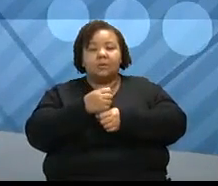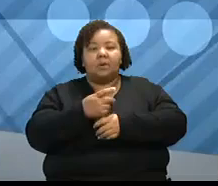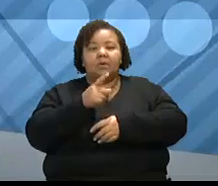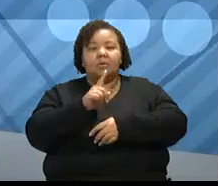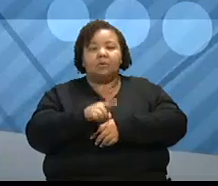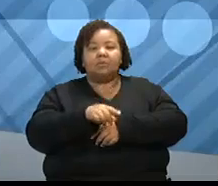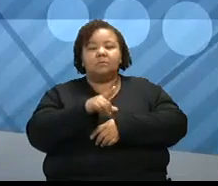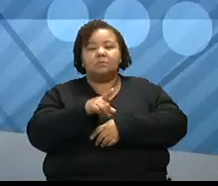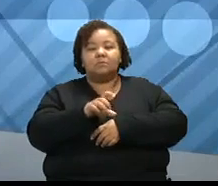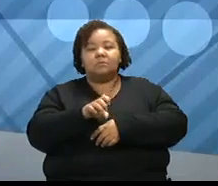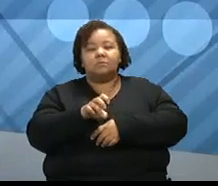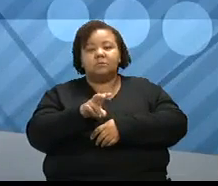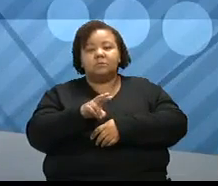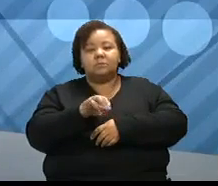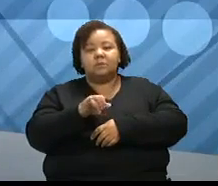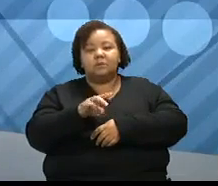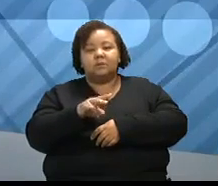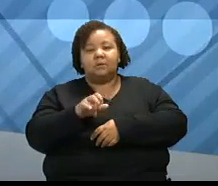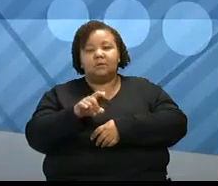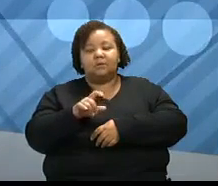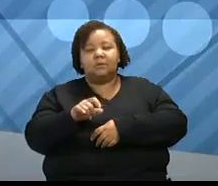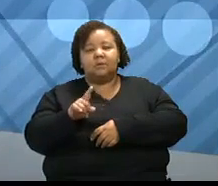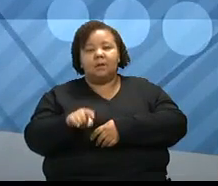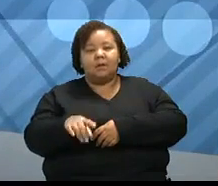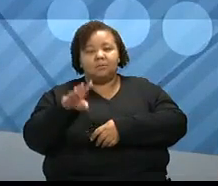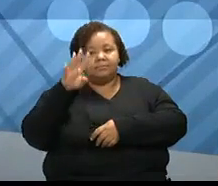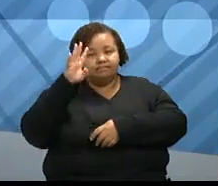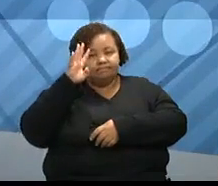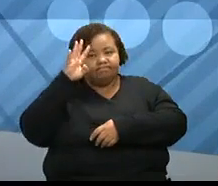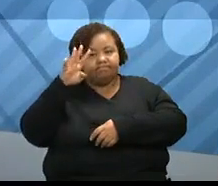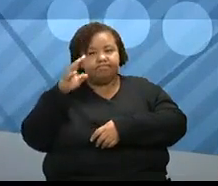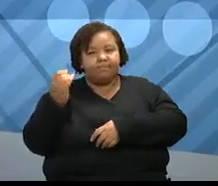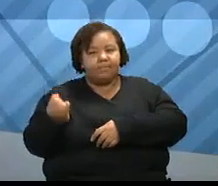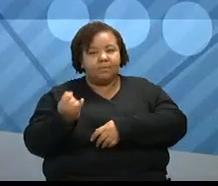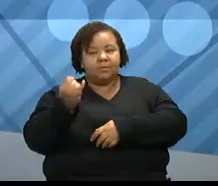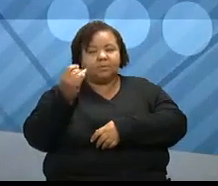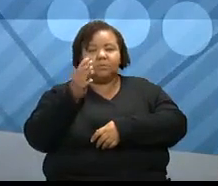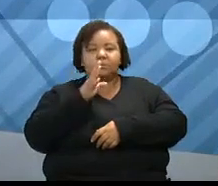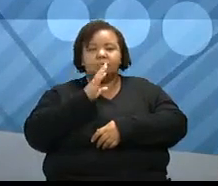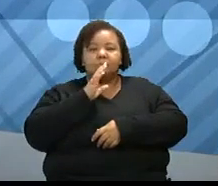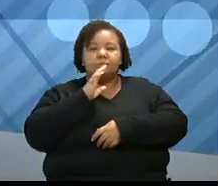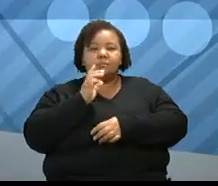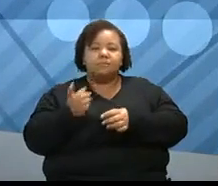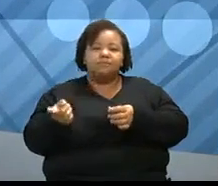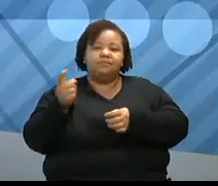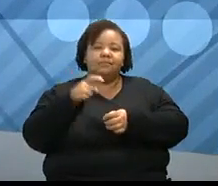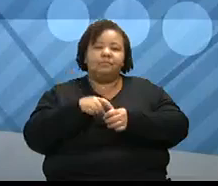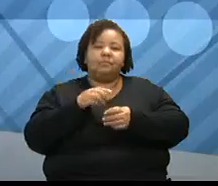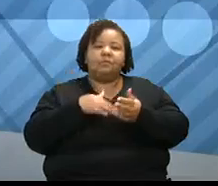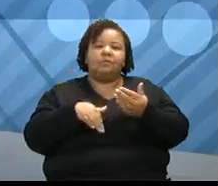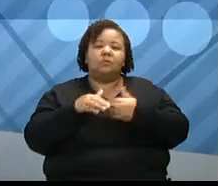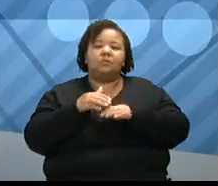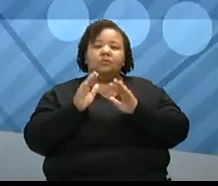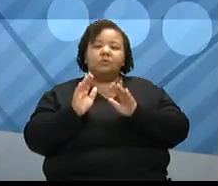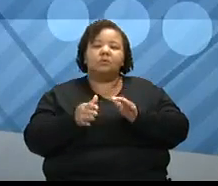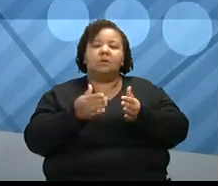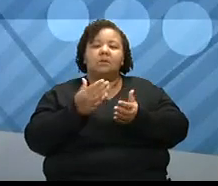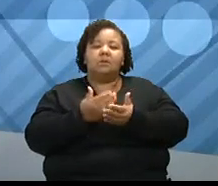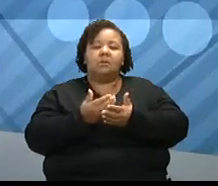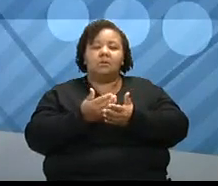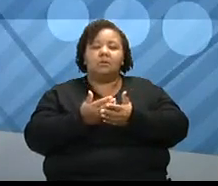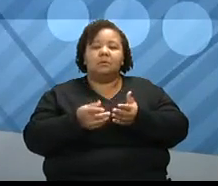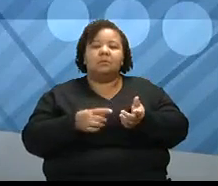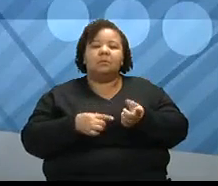das derivadas parciais, todos são essenciais. Então, é importante conhecer e retomar tudo que já foi estudado em disciplinas anteriores